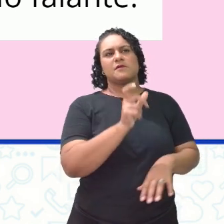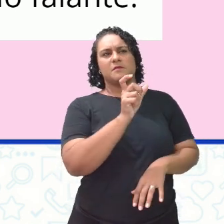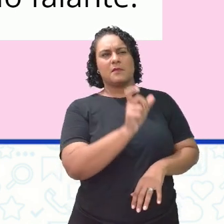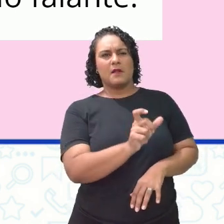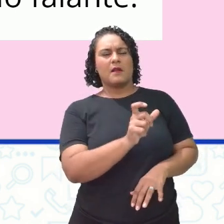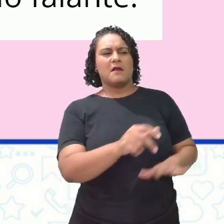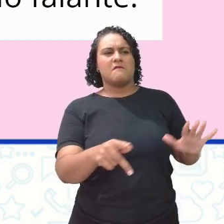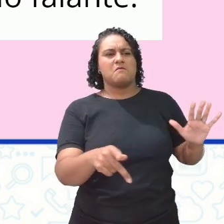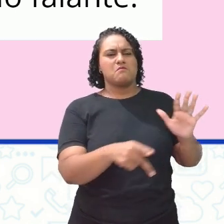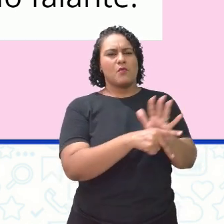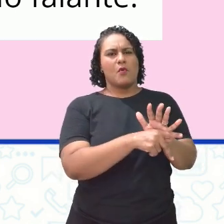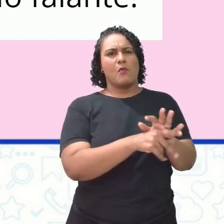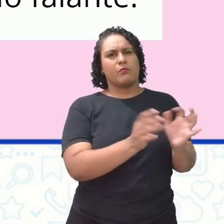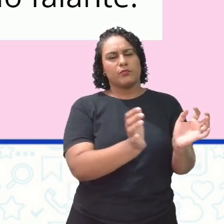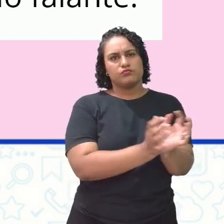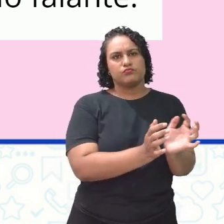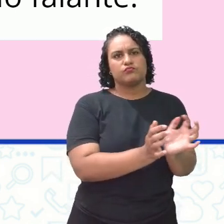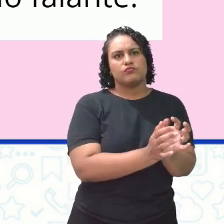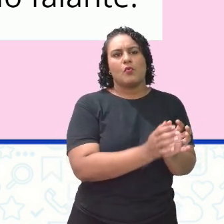não são